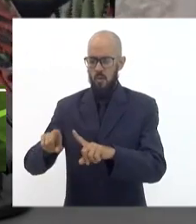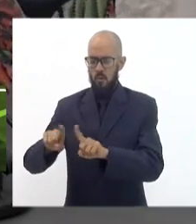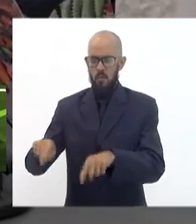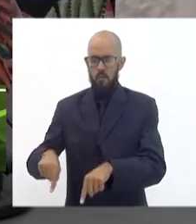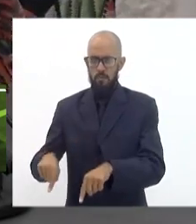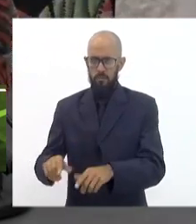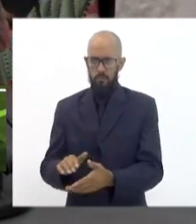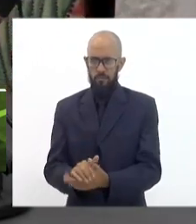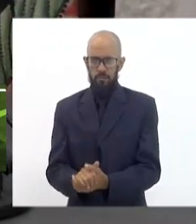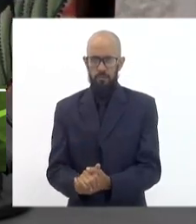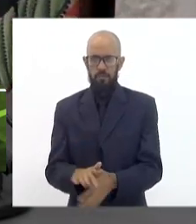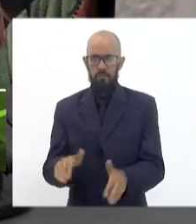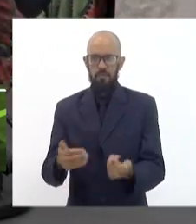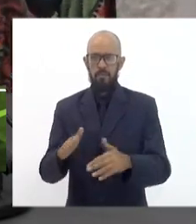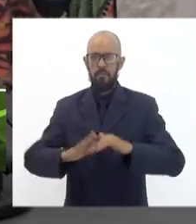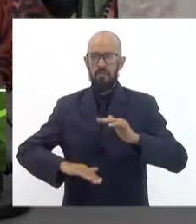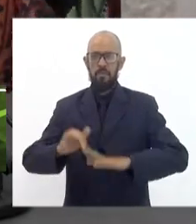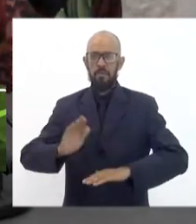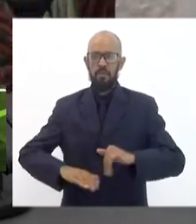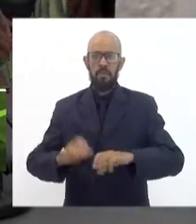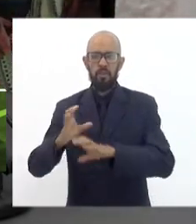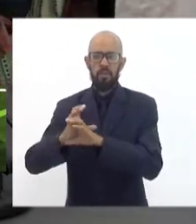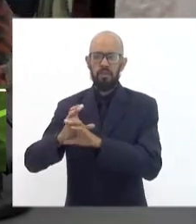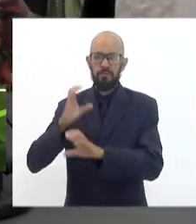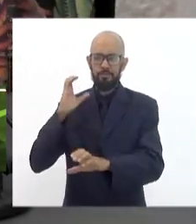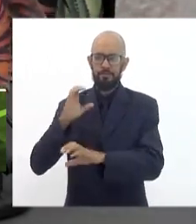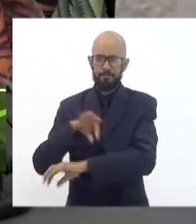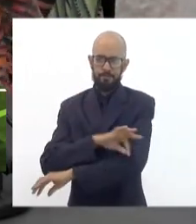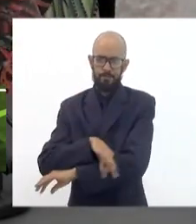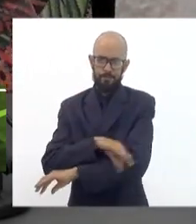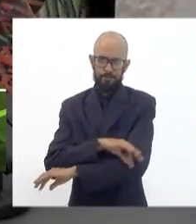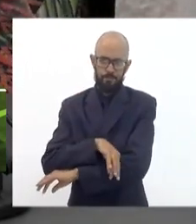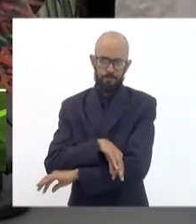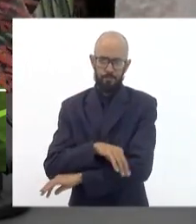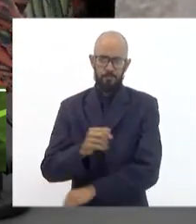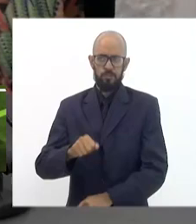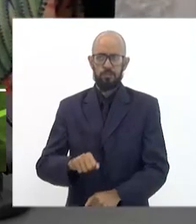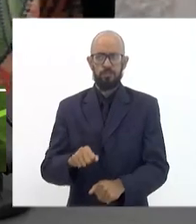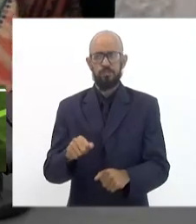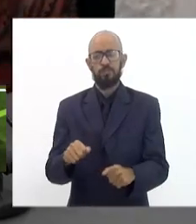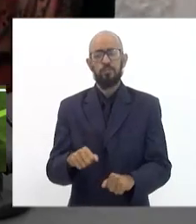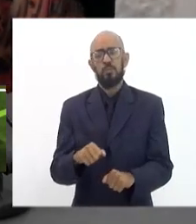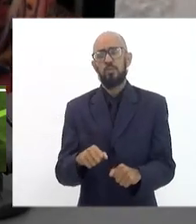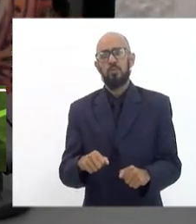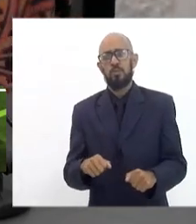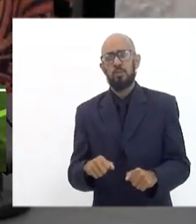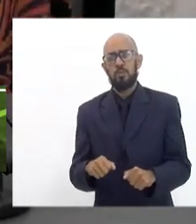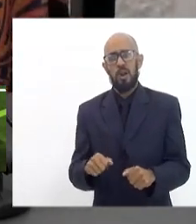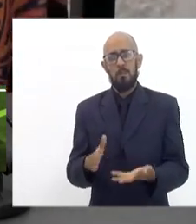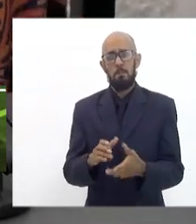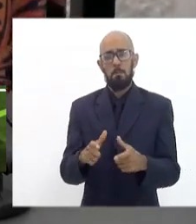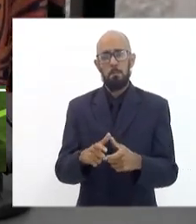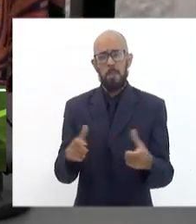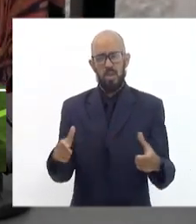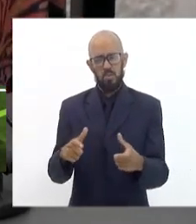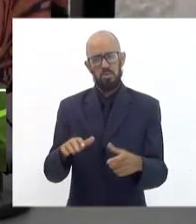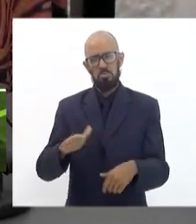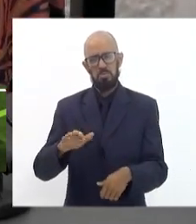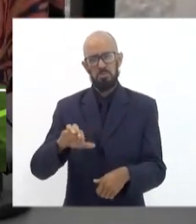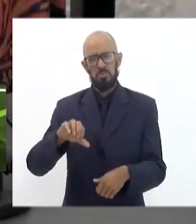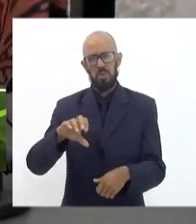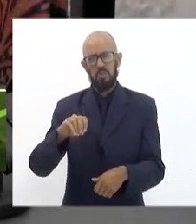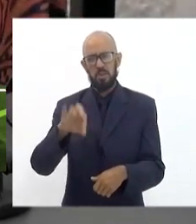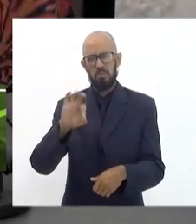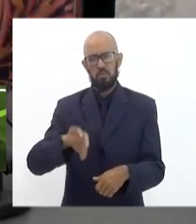profissionais de engenharia de textura que estão lotados de engenharia boa parte deles poderia que você noventa